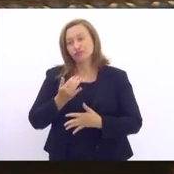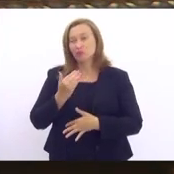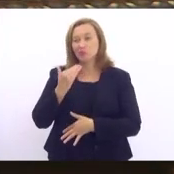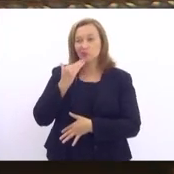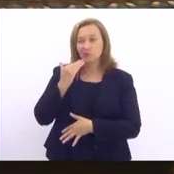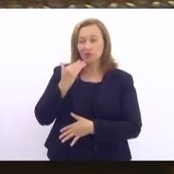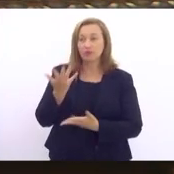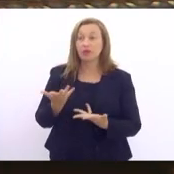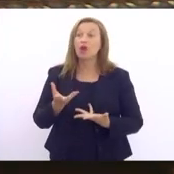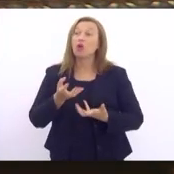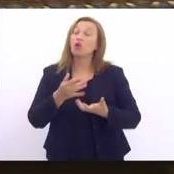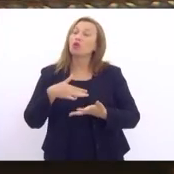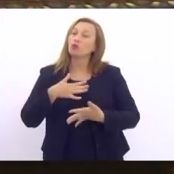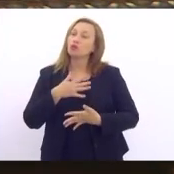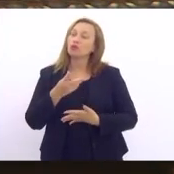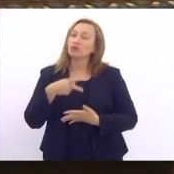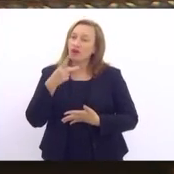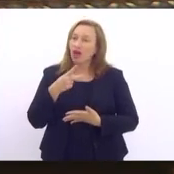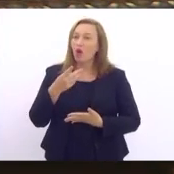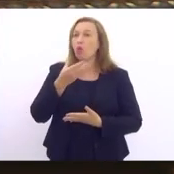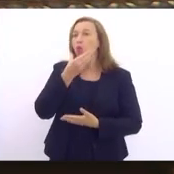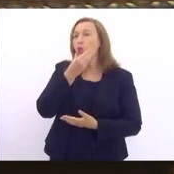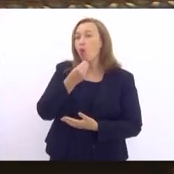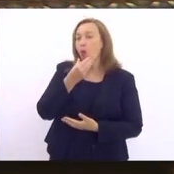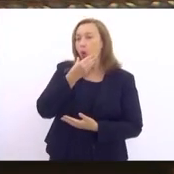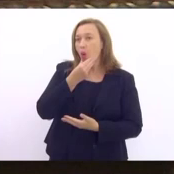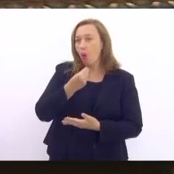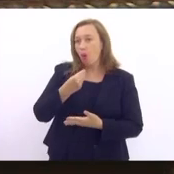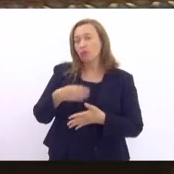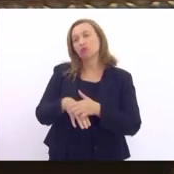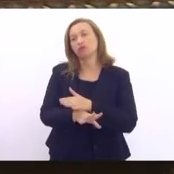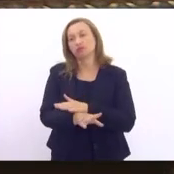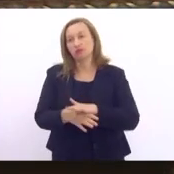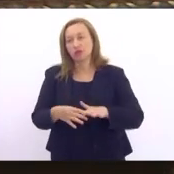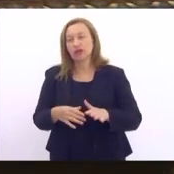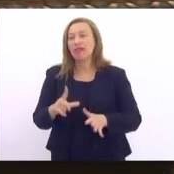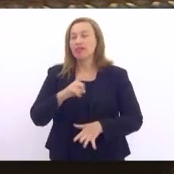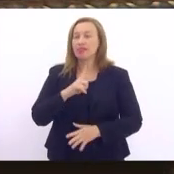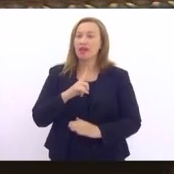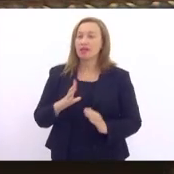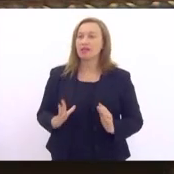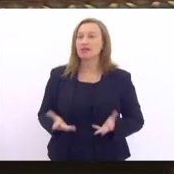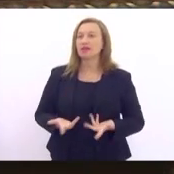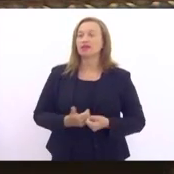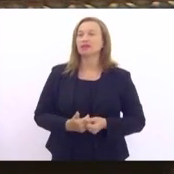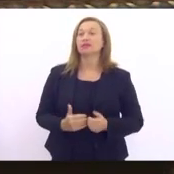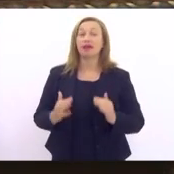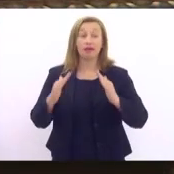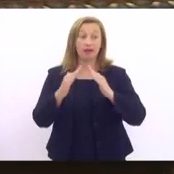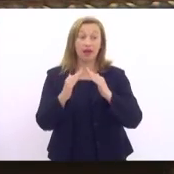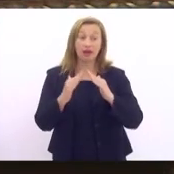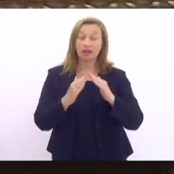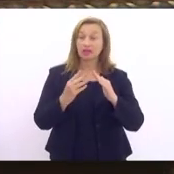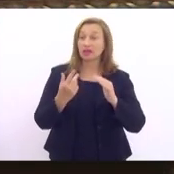homem tem na casa a sua terceira pele.